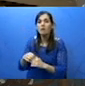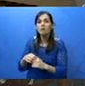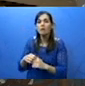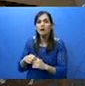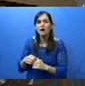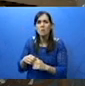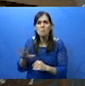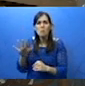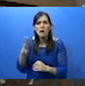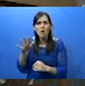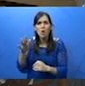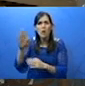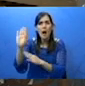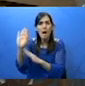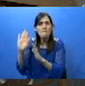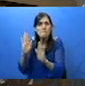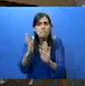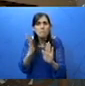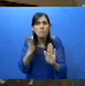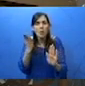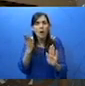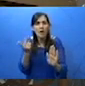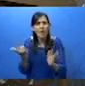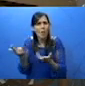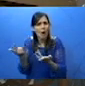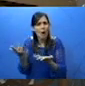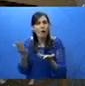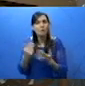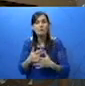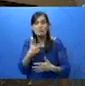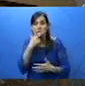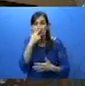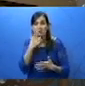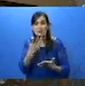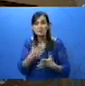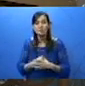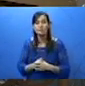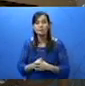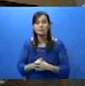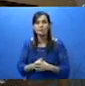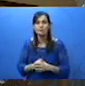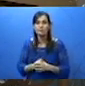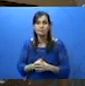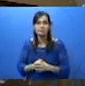porta. 2 metros é o tamanho, a altura padrão da porta. Ele cai.